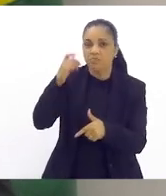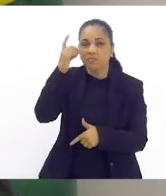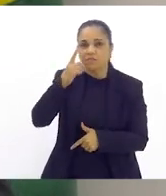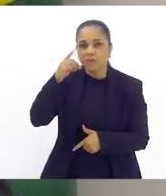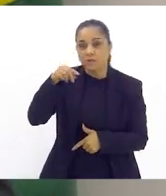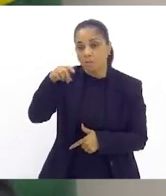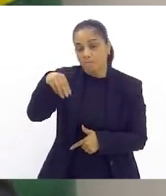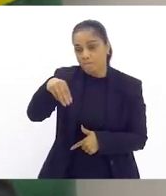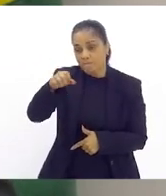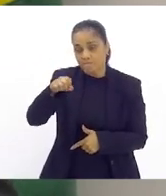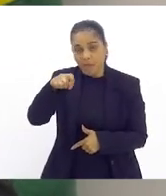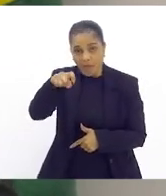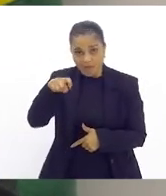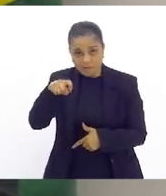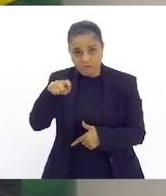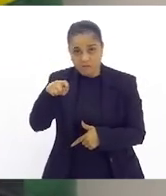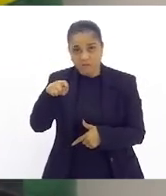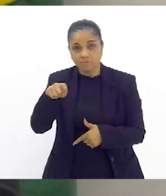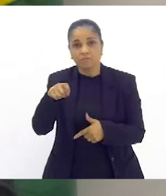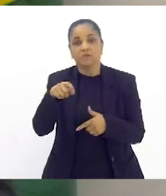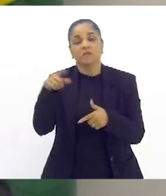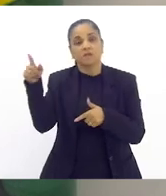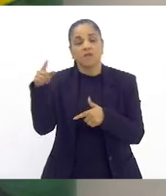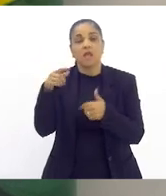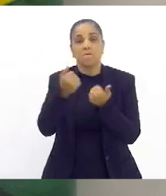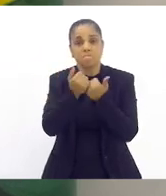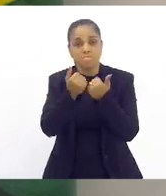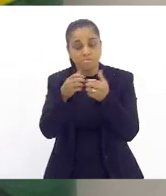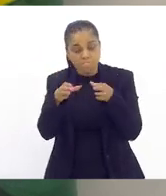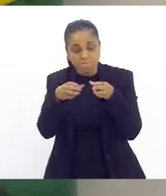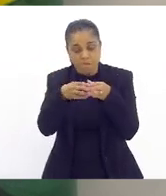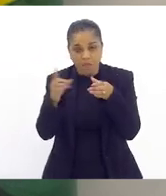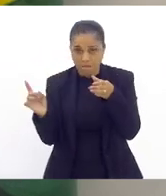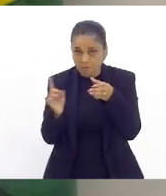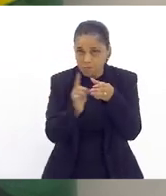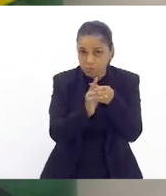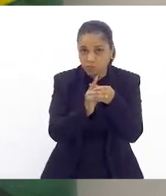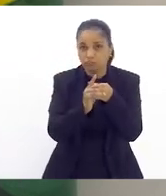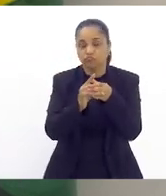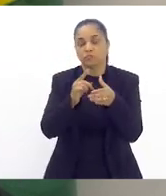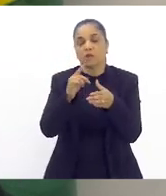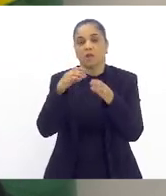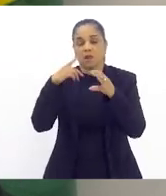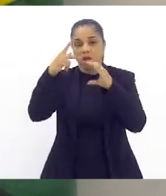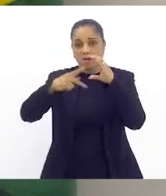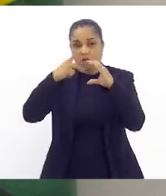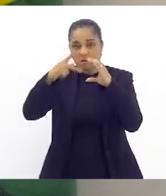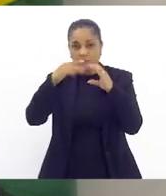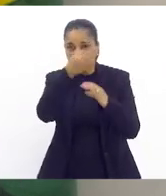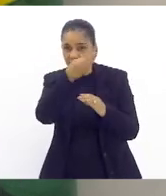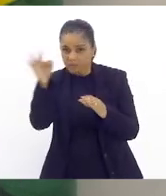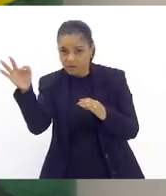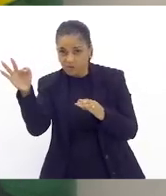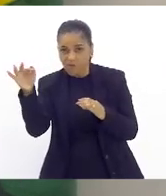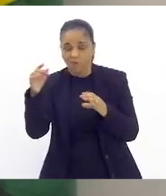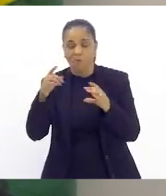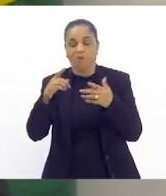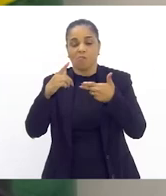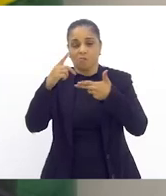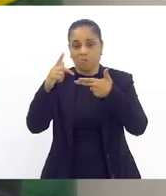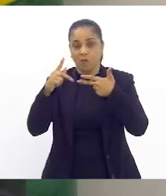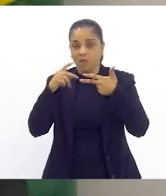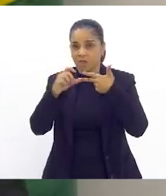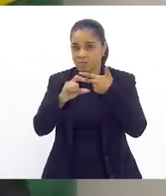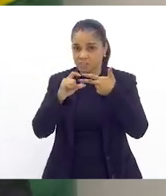titular da comissão de Minas e energia da câmara federal com o Executivo com